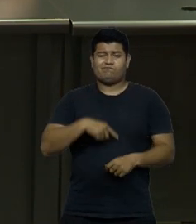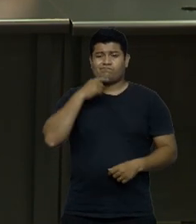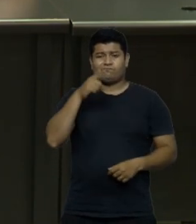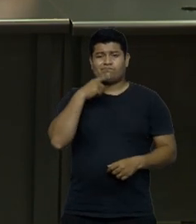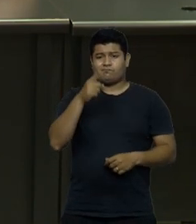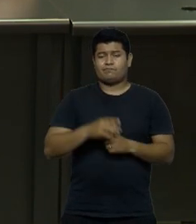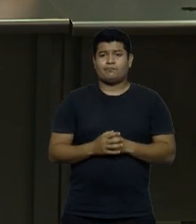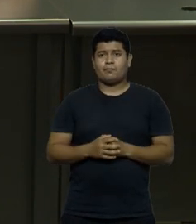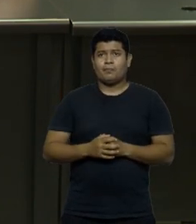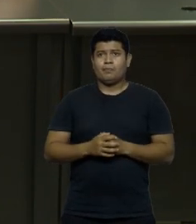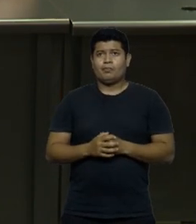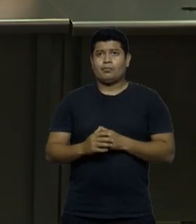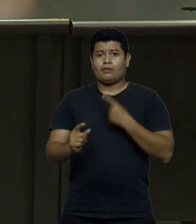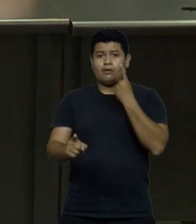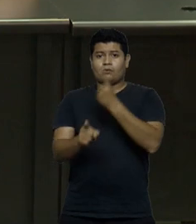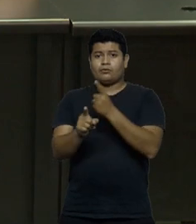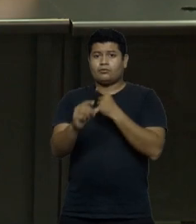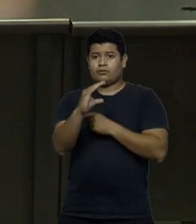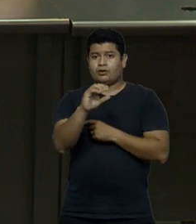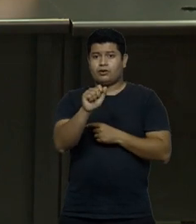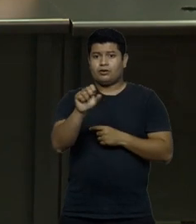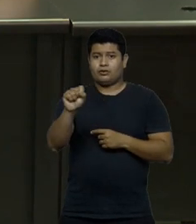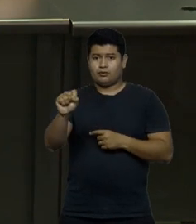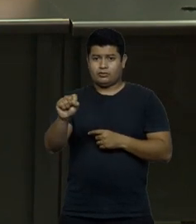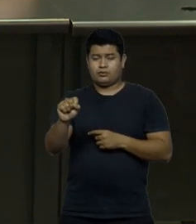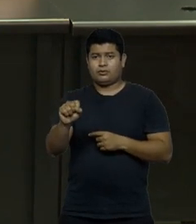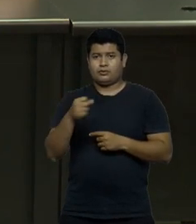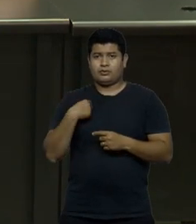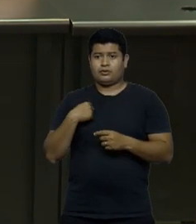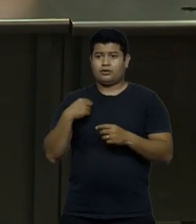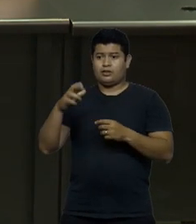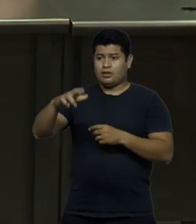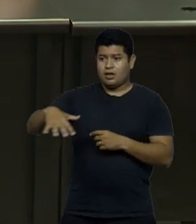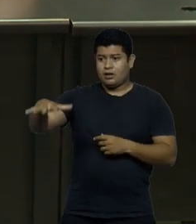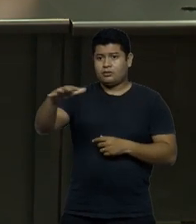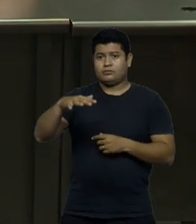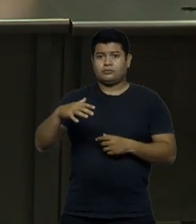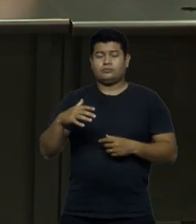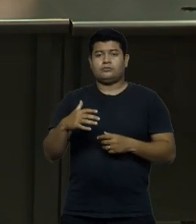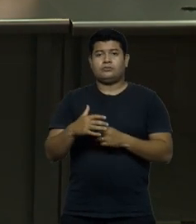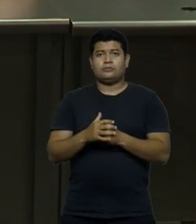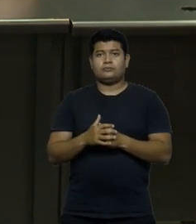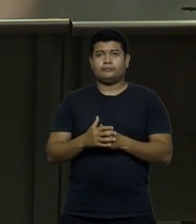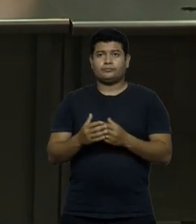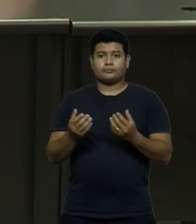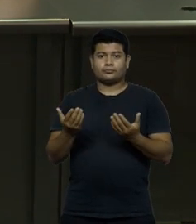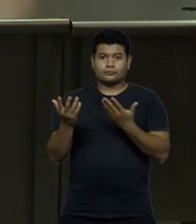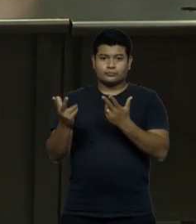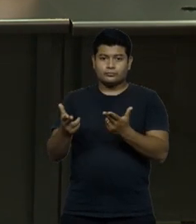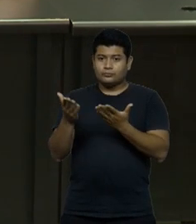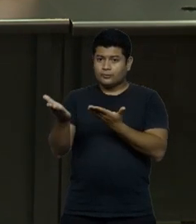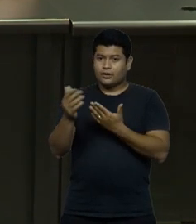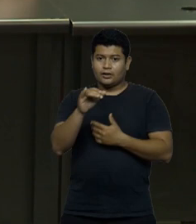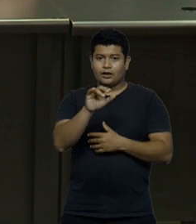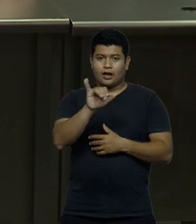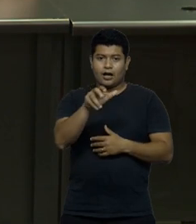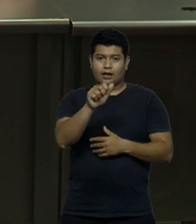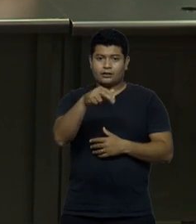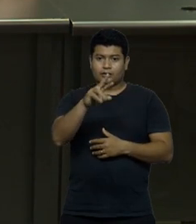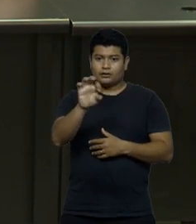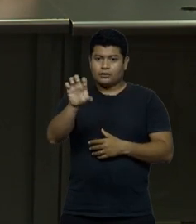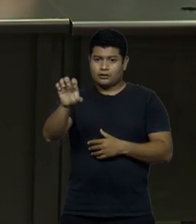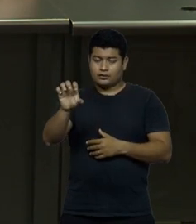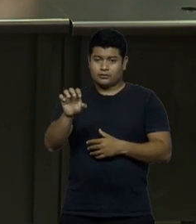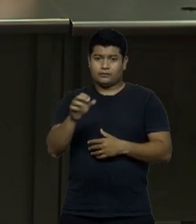encontrar locais nos nas nossas regiões locais como falou aqui a Janete que dá para fazer